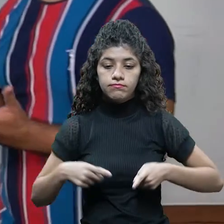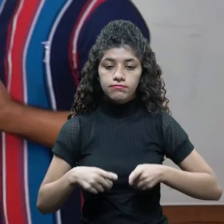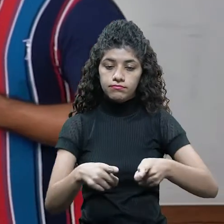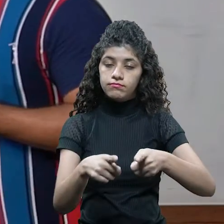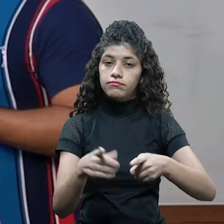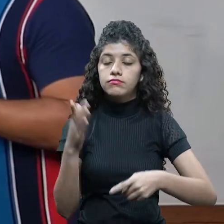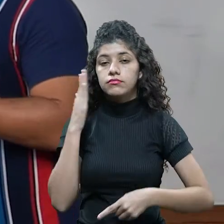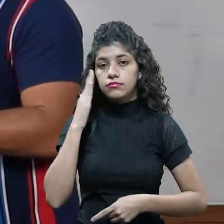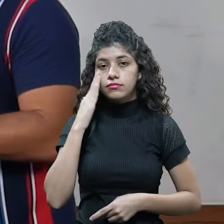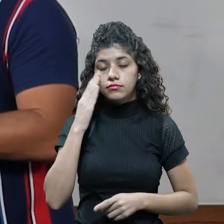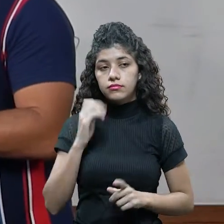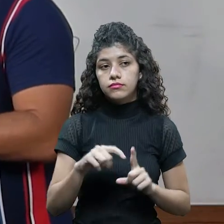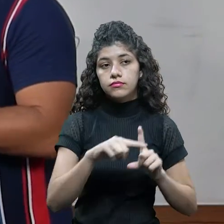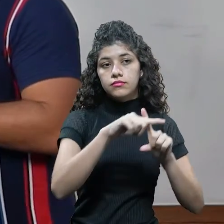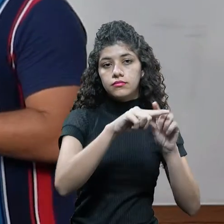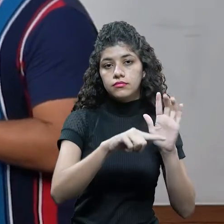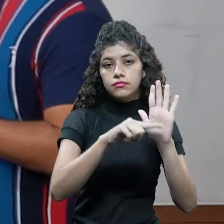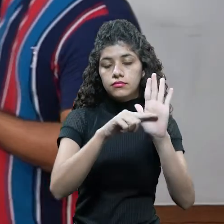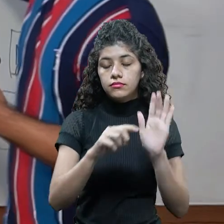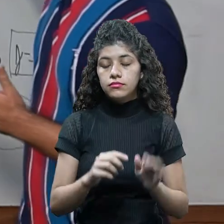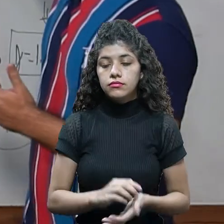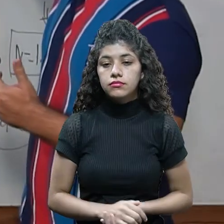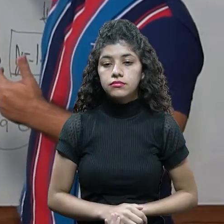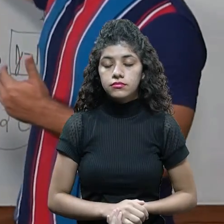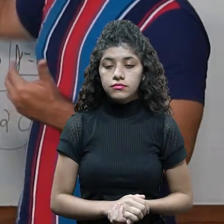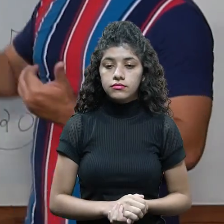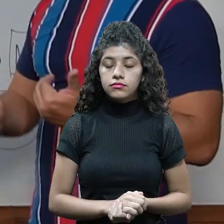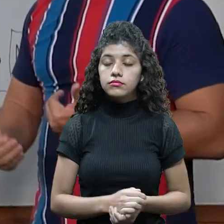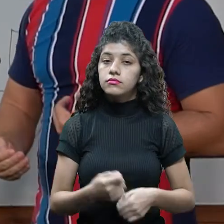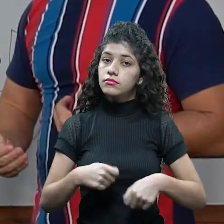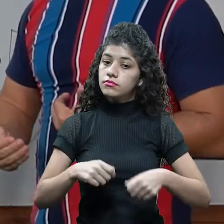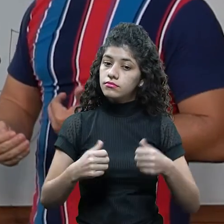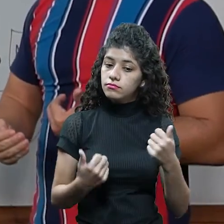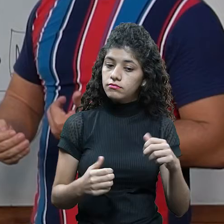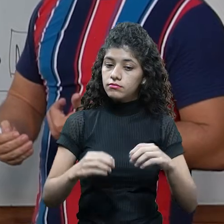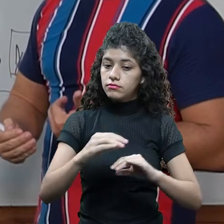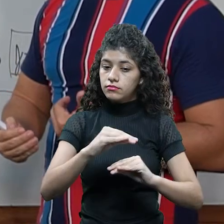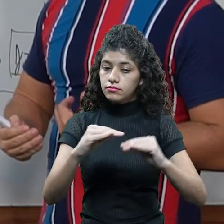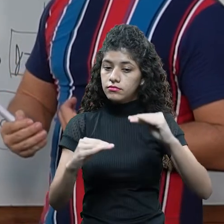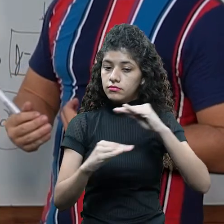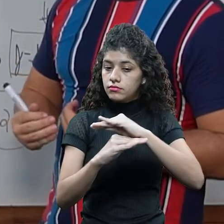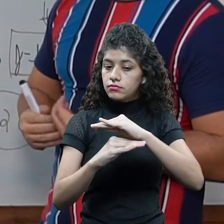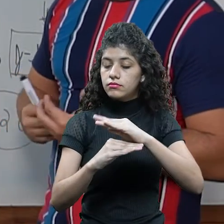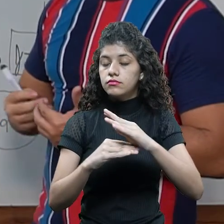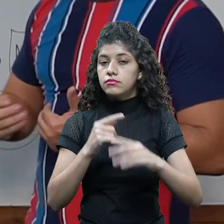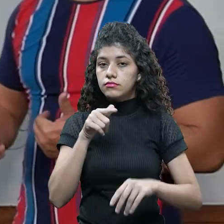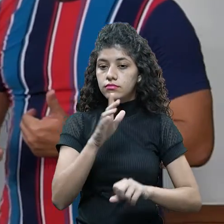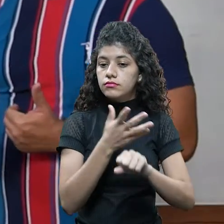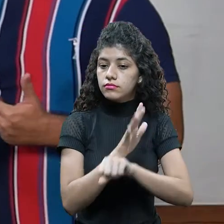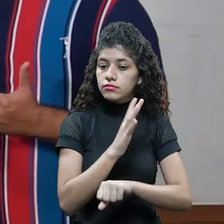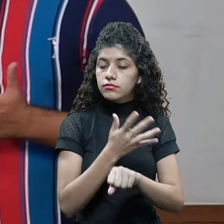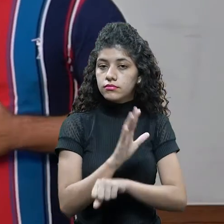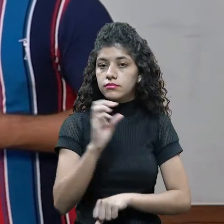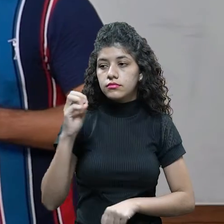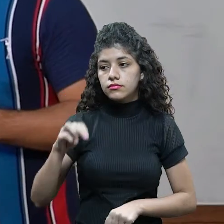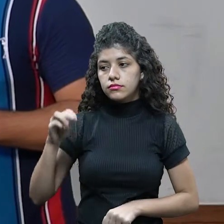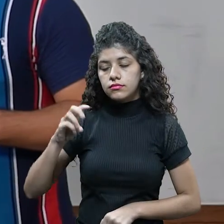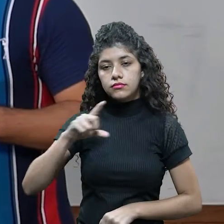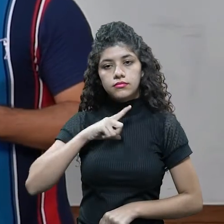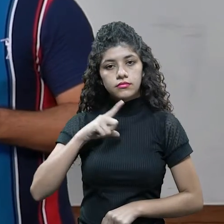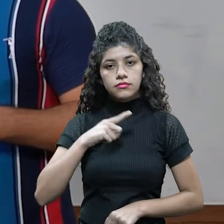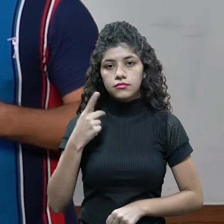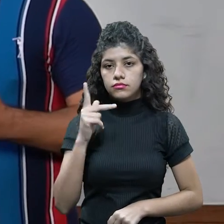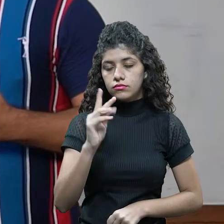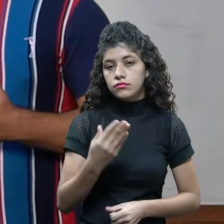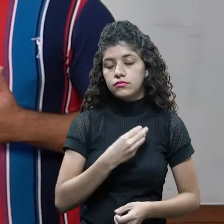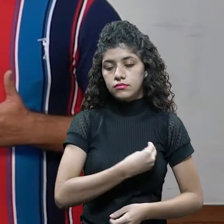preciso entender mais, menos. Se for inversamente, eu já vou ter que inverter a segunda coluna. Então pratique. É que a matemática ela vai estar